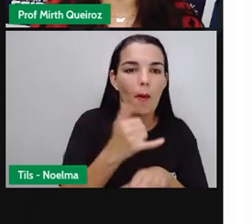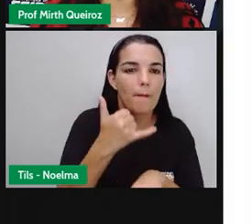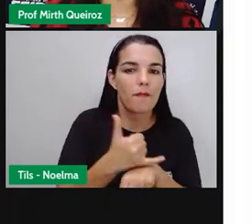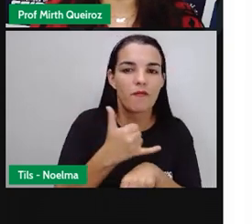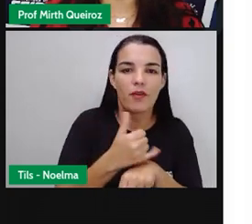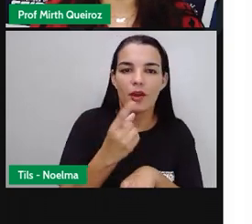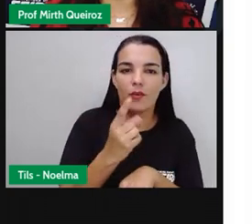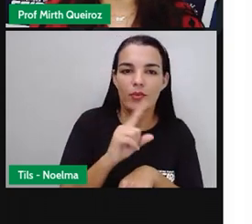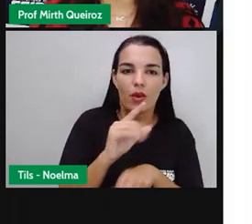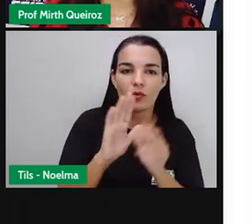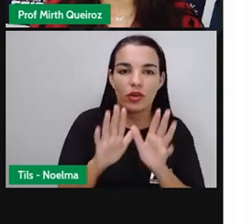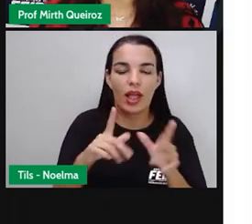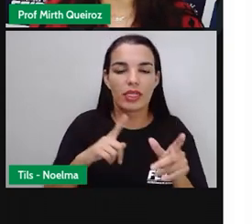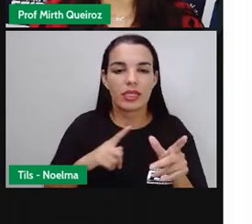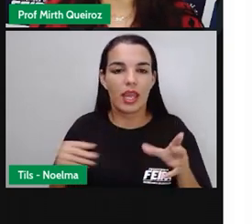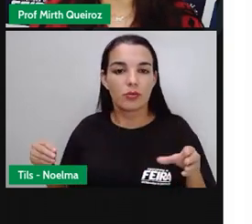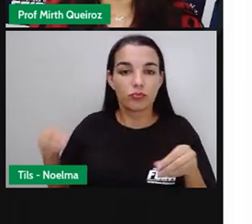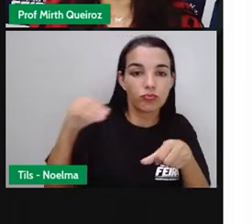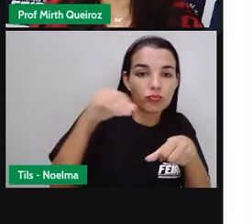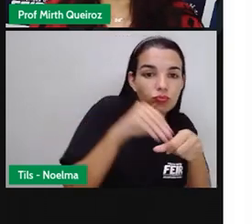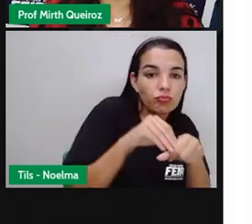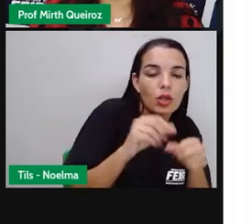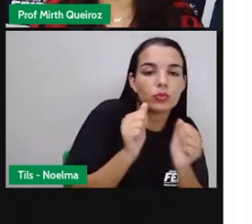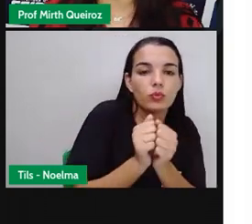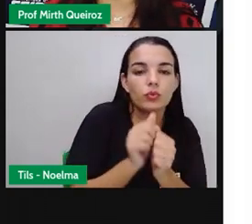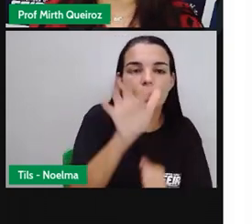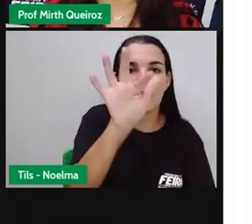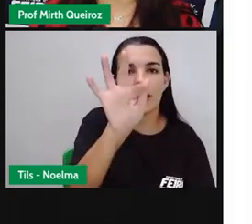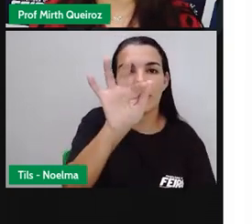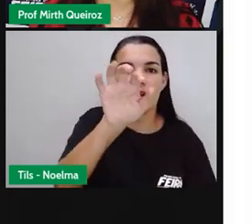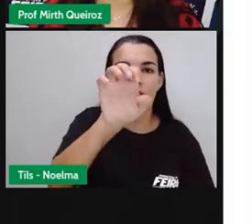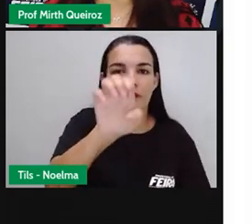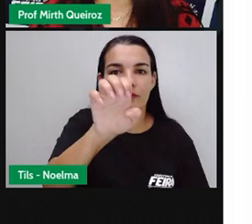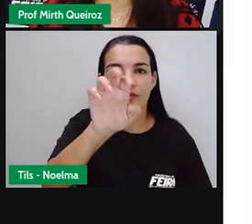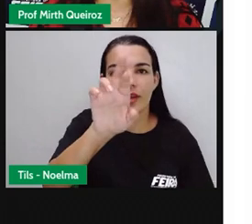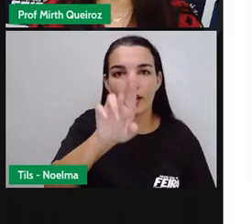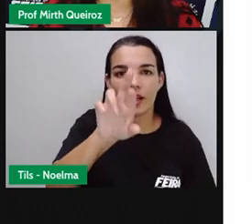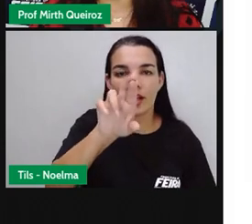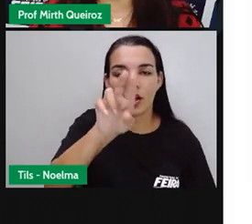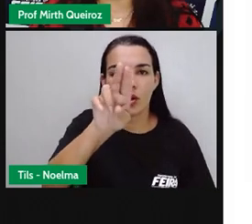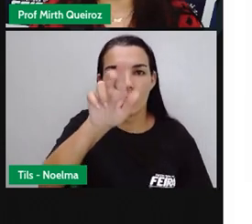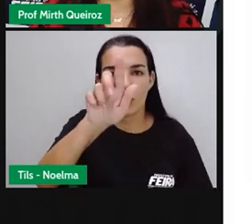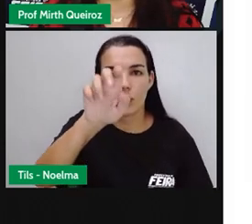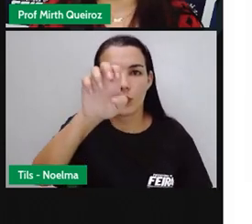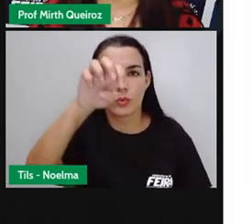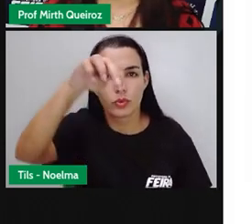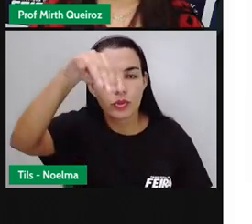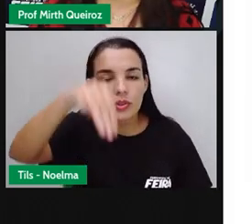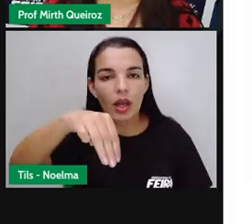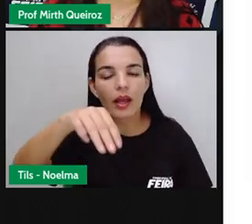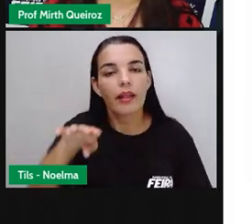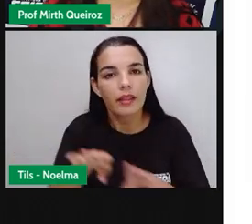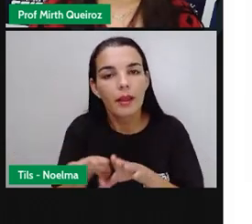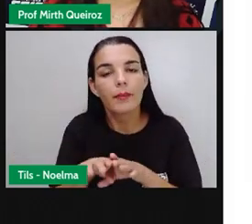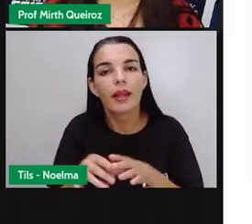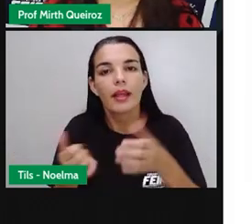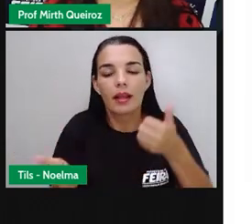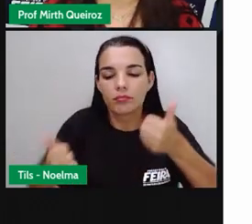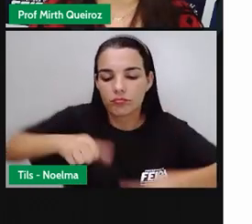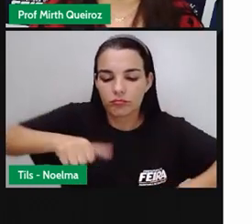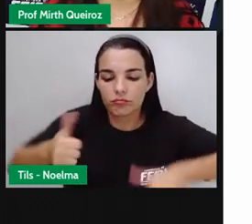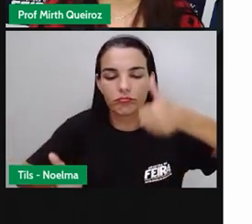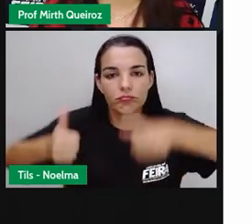metal da própria lata. Nós temos aqui o ferruj também, que é um outro tipo de componente químico, né? Então, quando